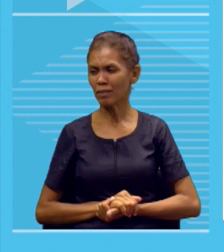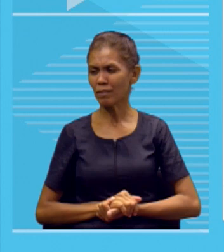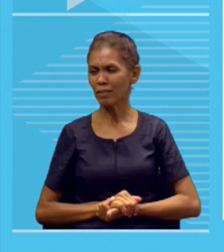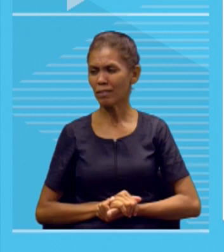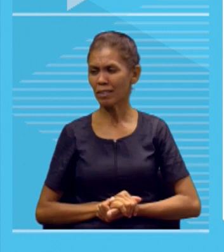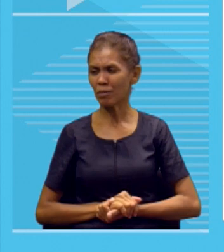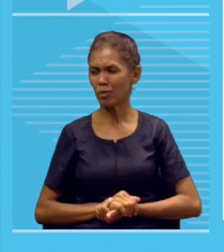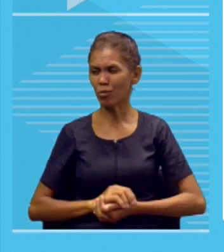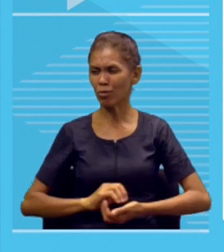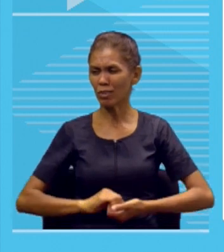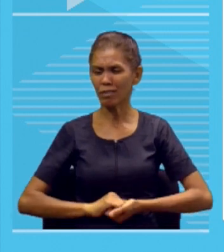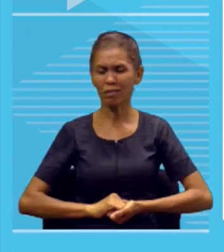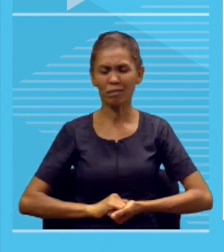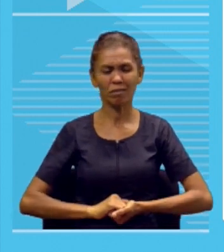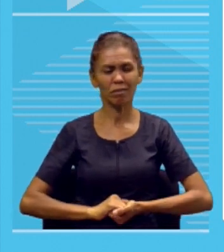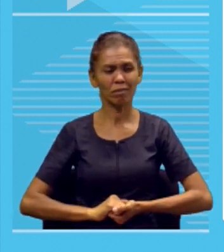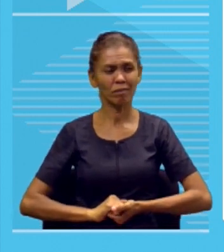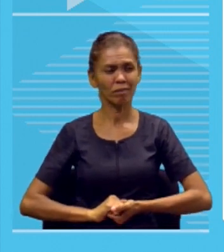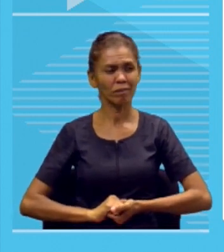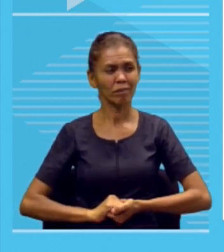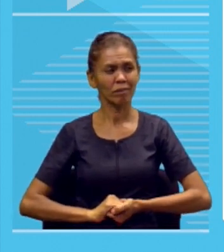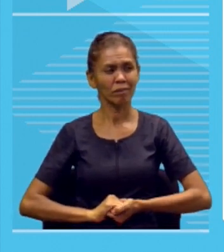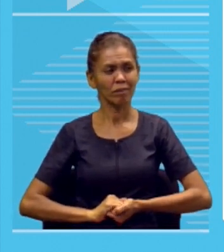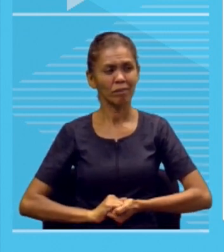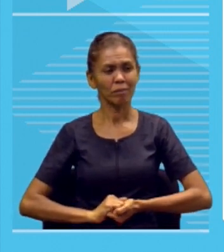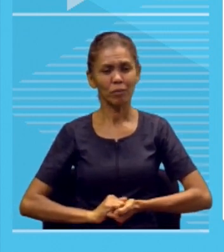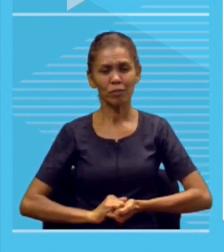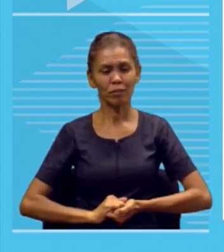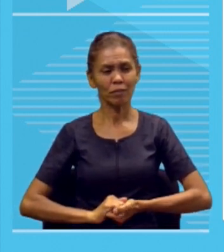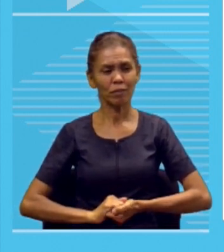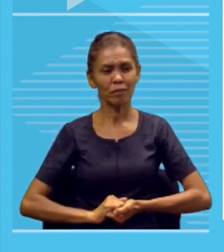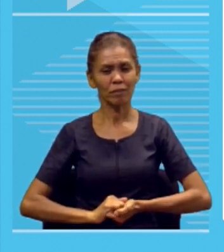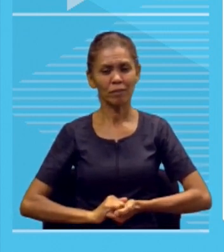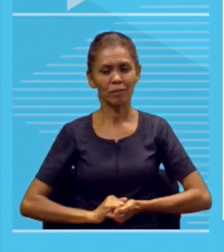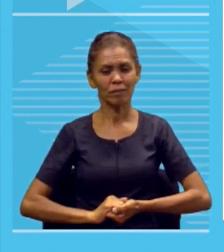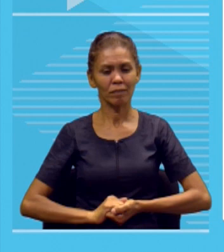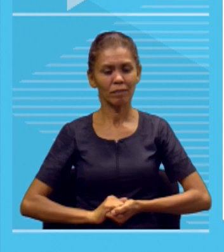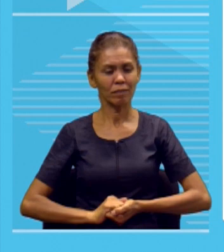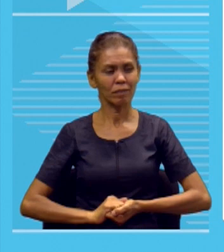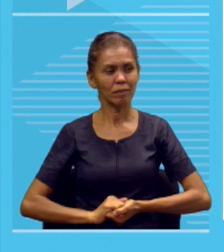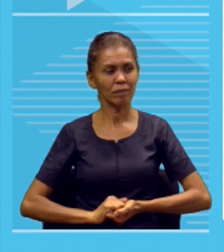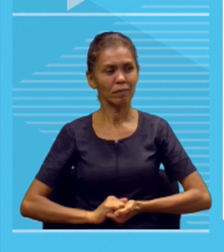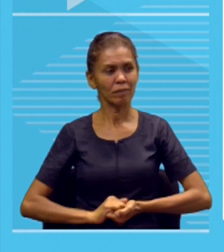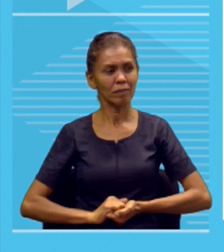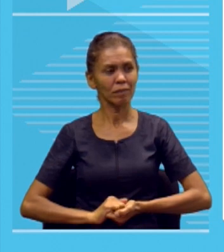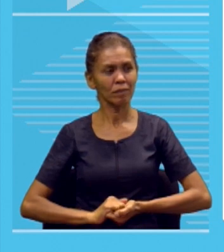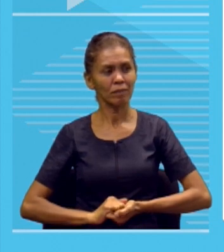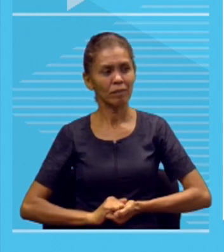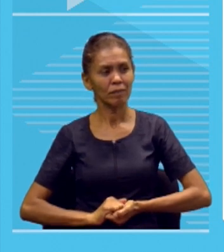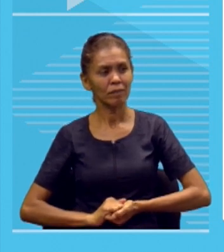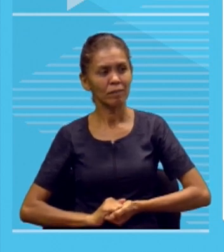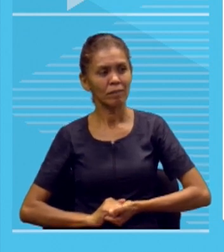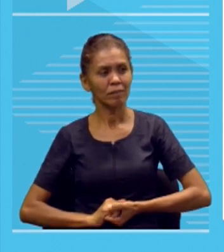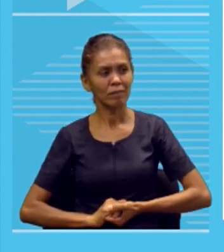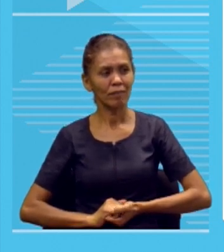distintas, promovido pelo crescimento da área urbana? Bom, aqui o nome é